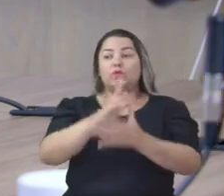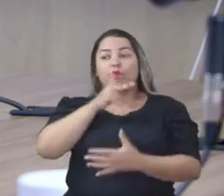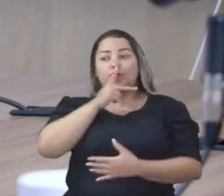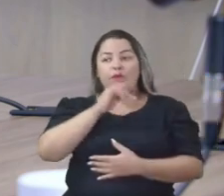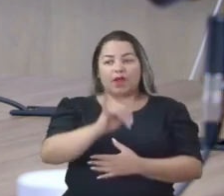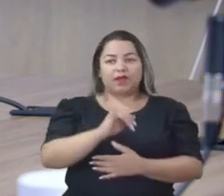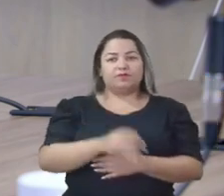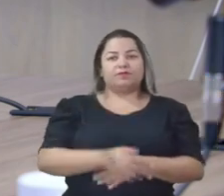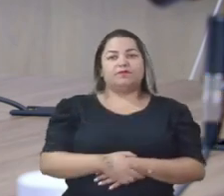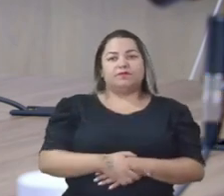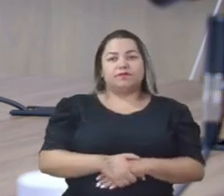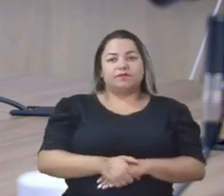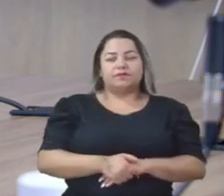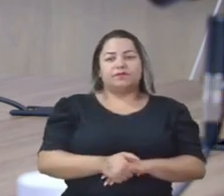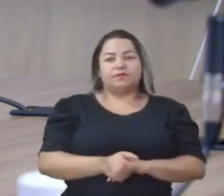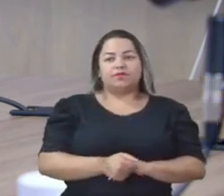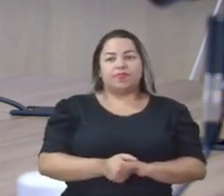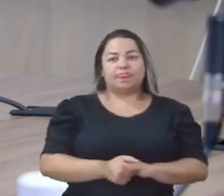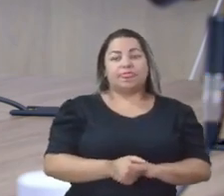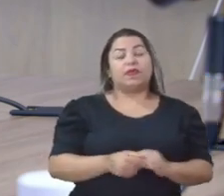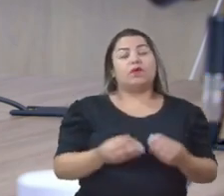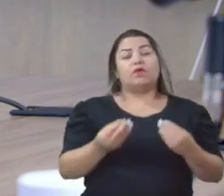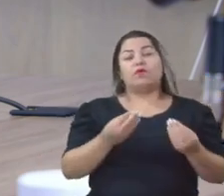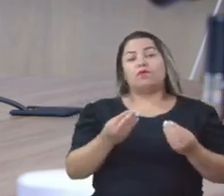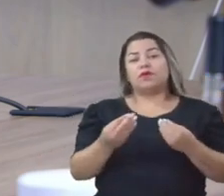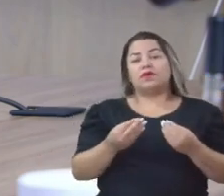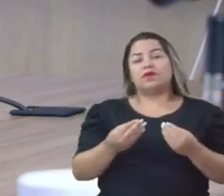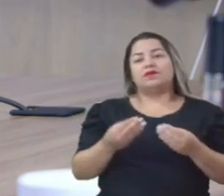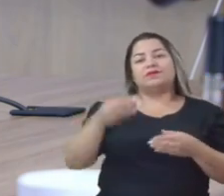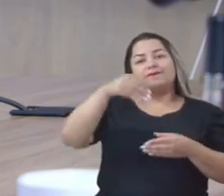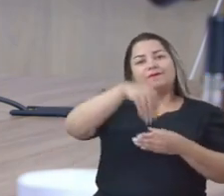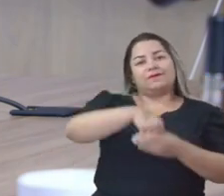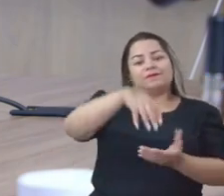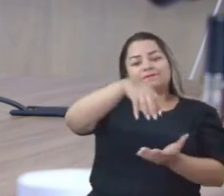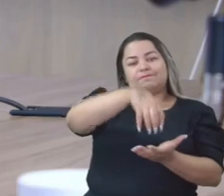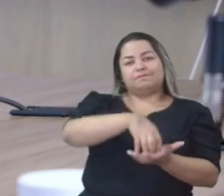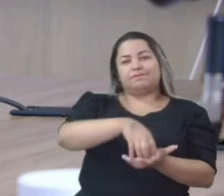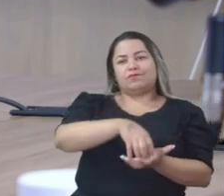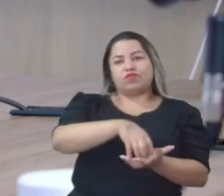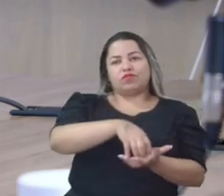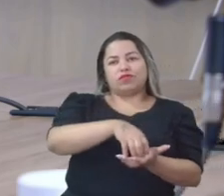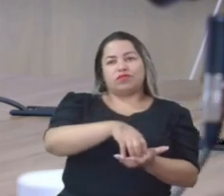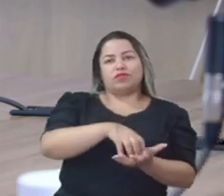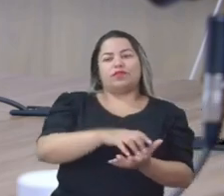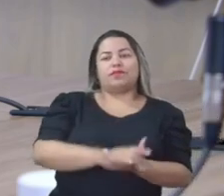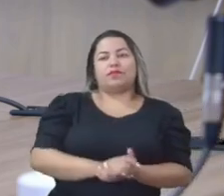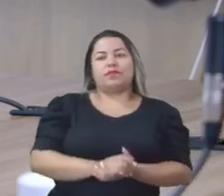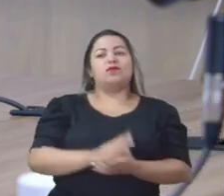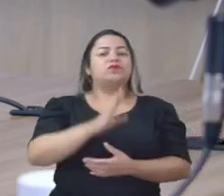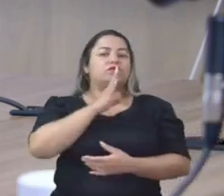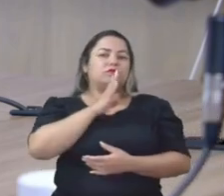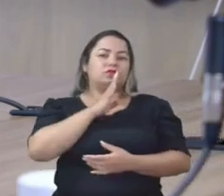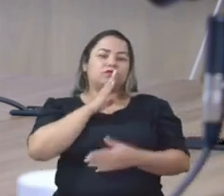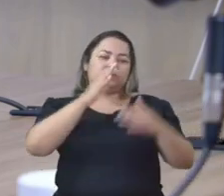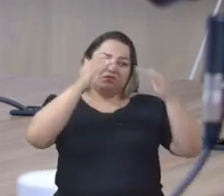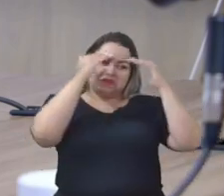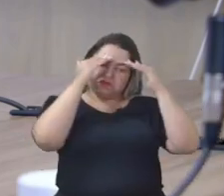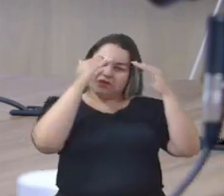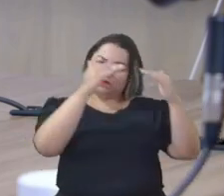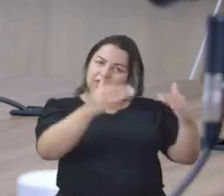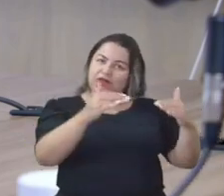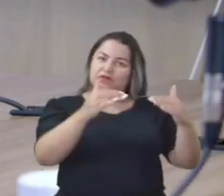aí, como que eles, lá dentro do território, eu sou bastante, assim, reconhecido e respeitado,